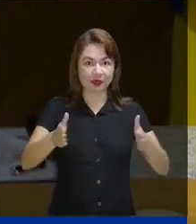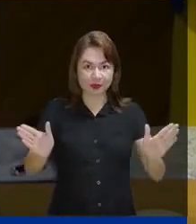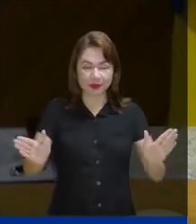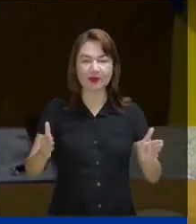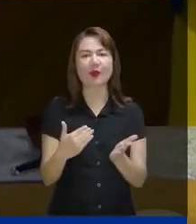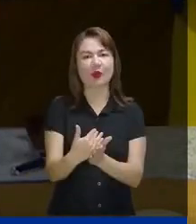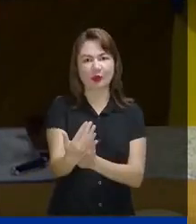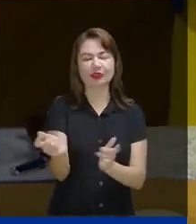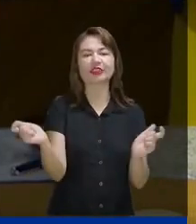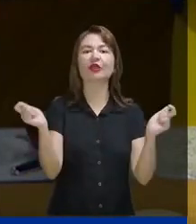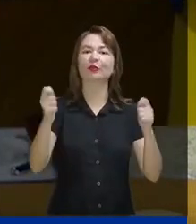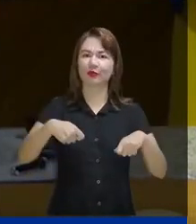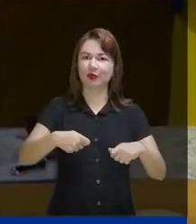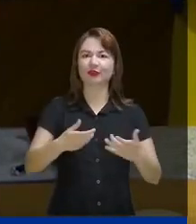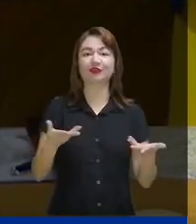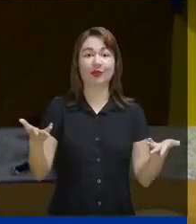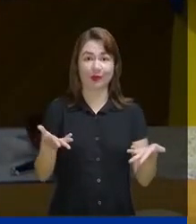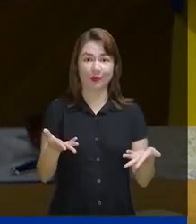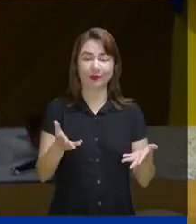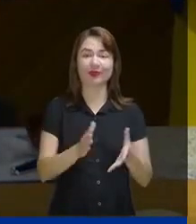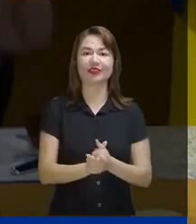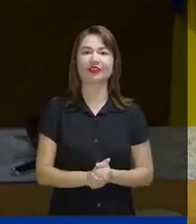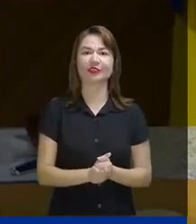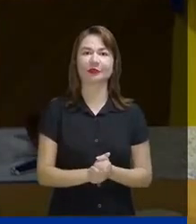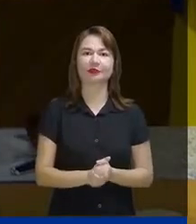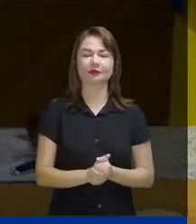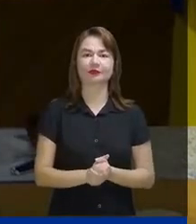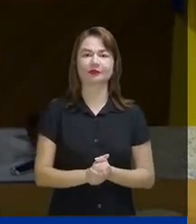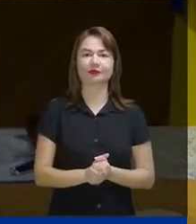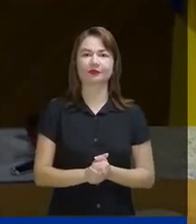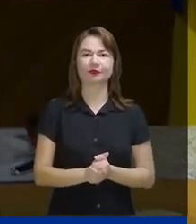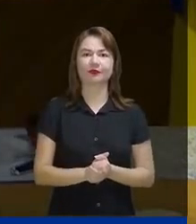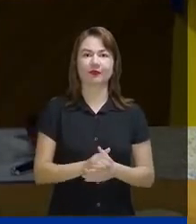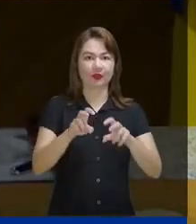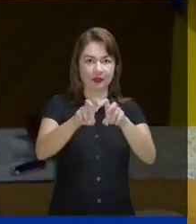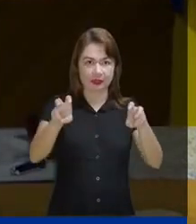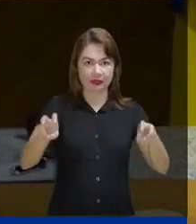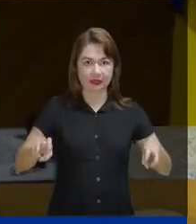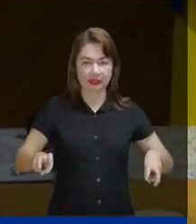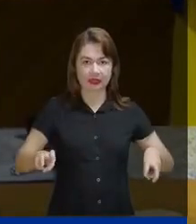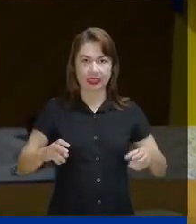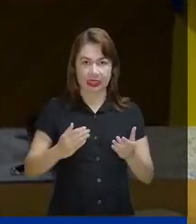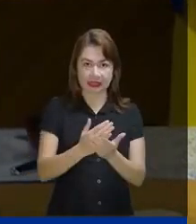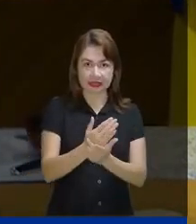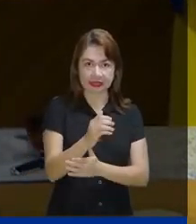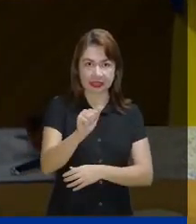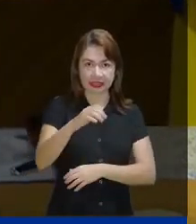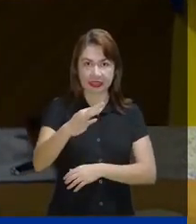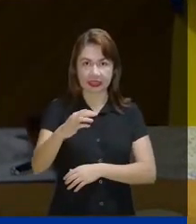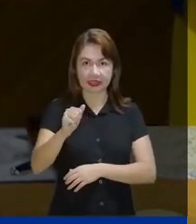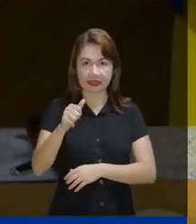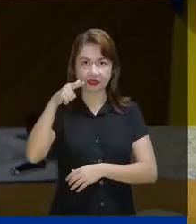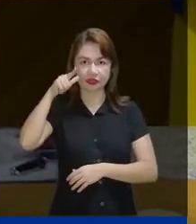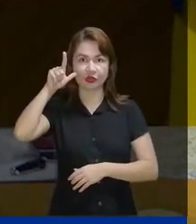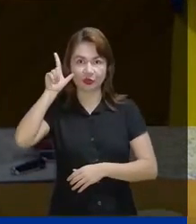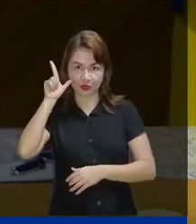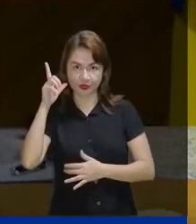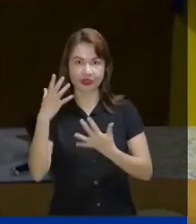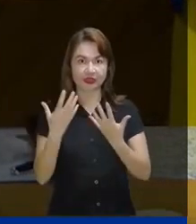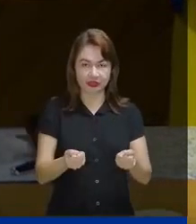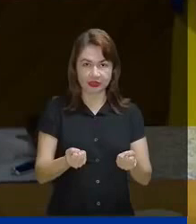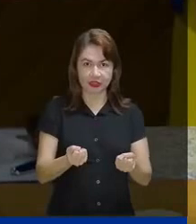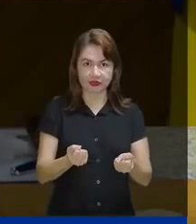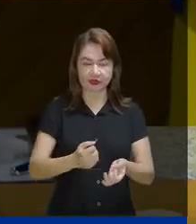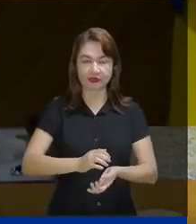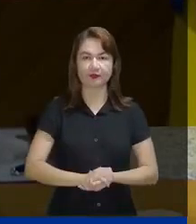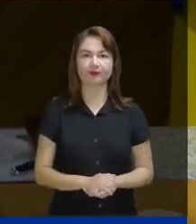aberta a nossa sessão judiciária Foco de no hoje, desembargador João Lages, aos presidente pares do a TRE. aprovação da ata de ontem. Nada